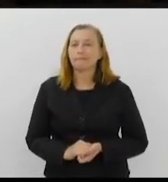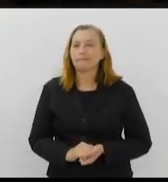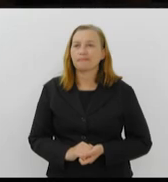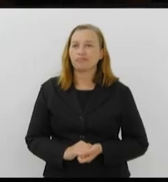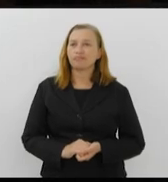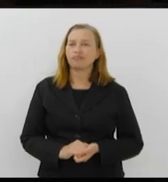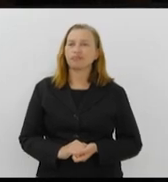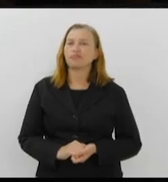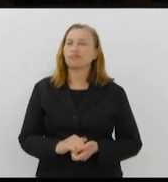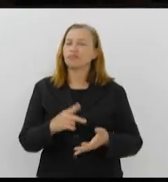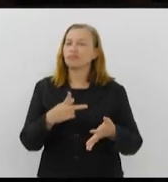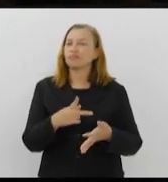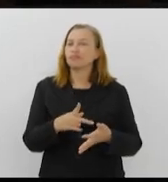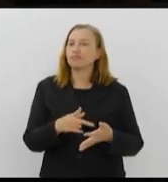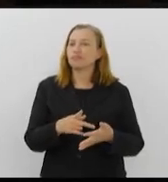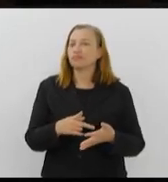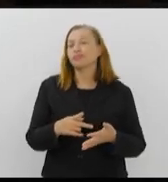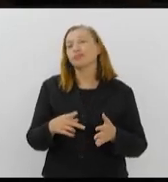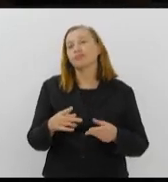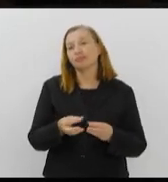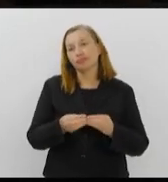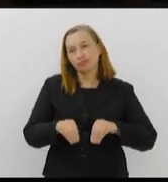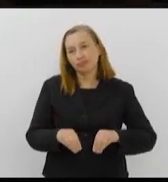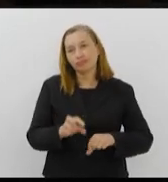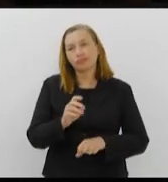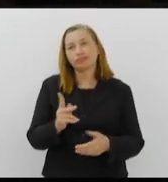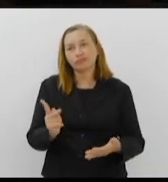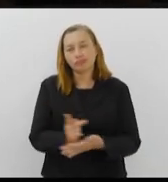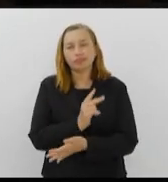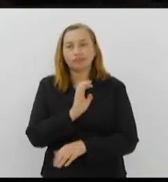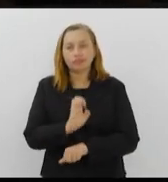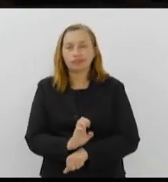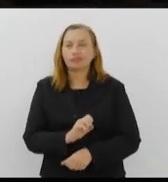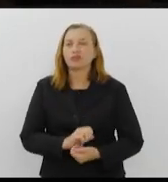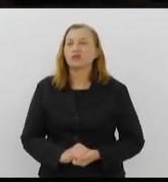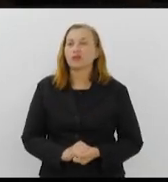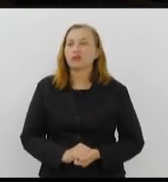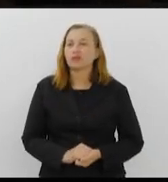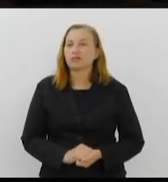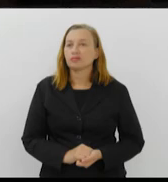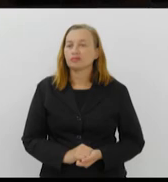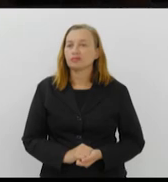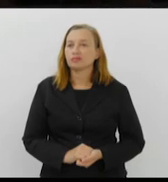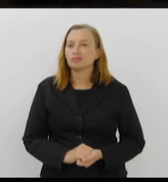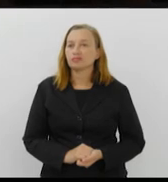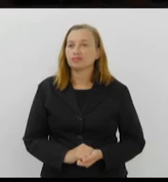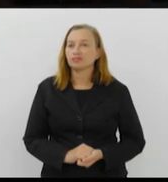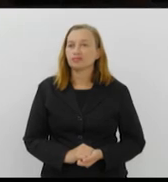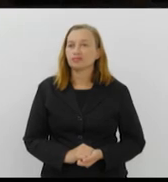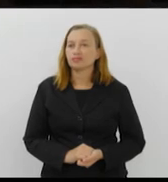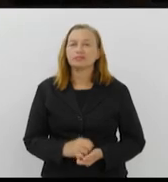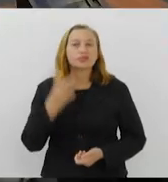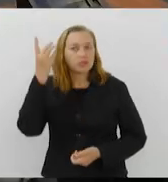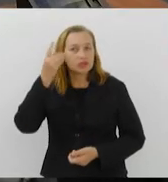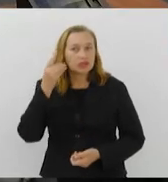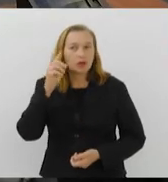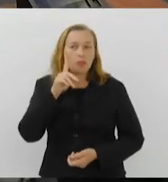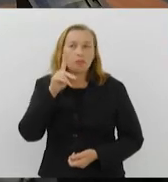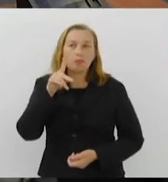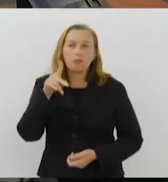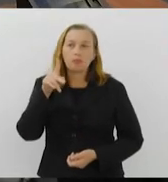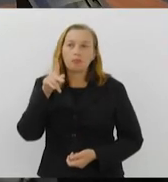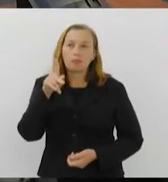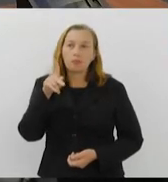esse escárnio que está acontecendo em nosso Estado. Eles, além de... Deputado Pobel.